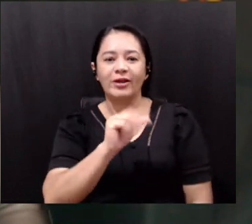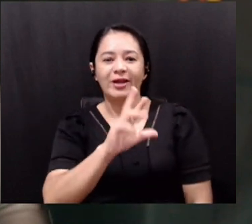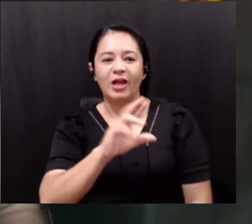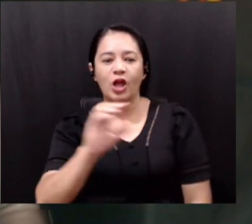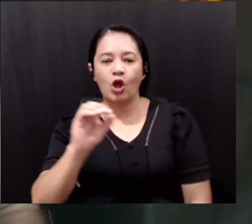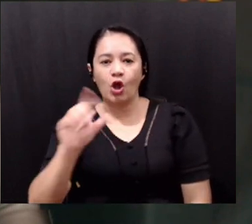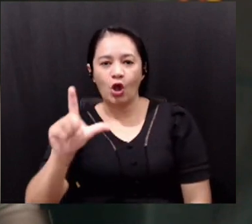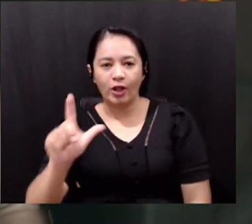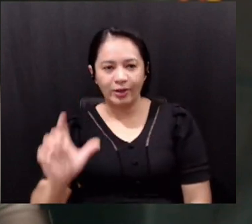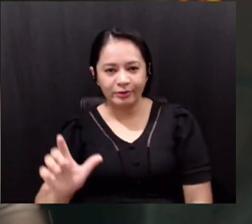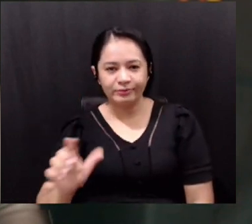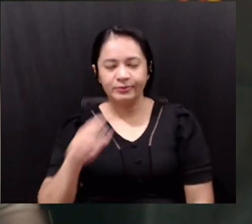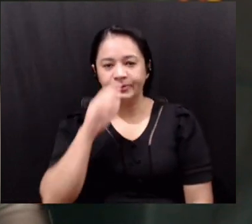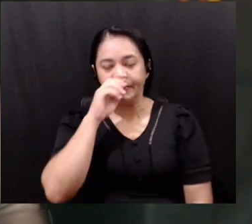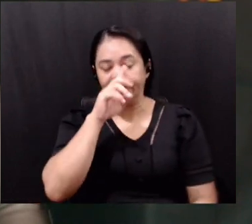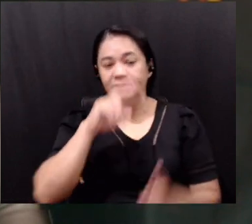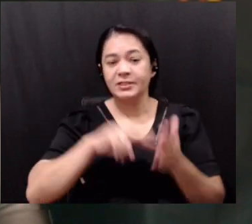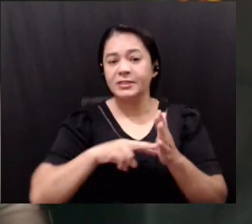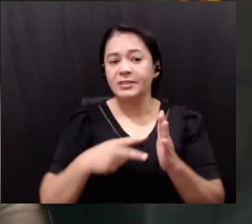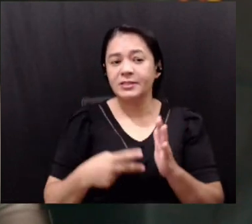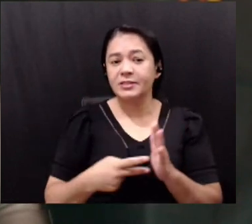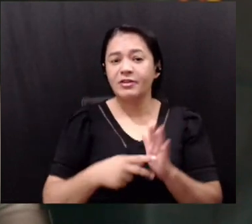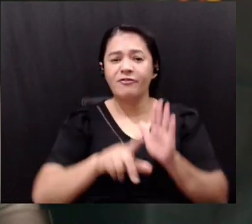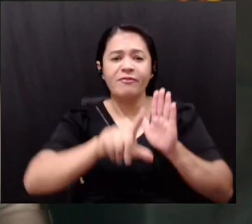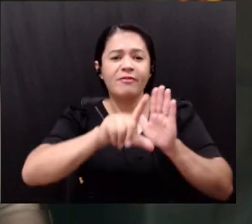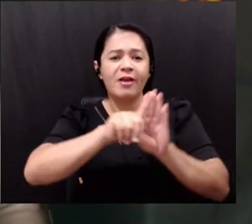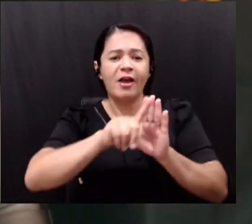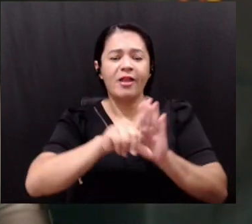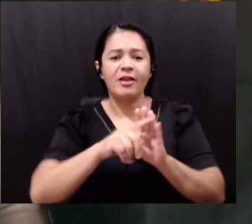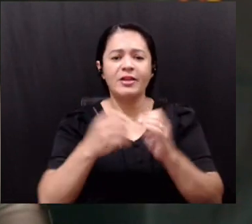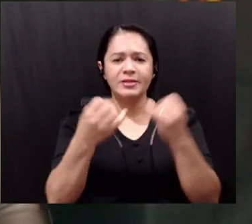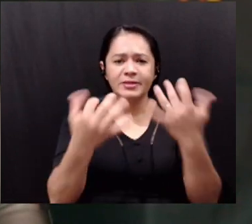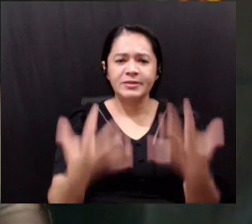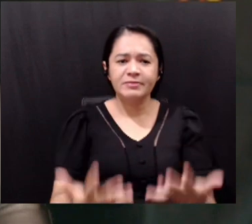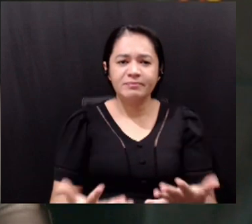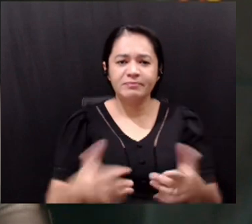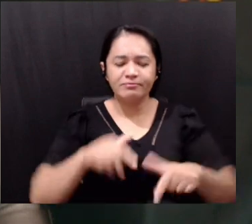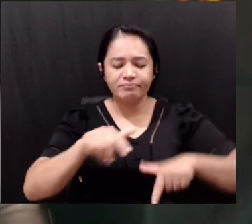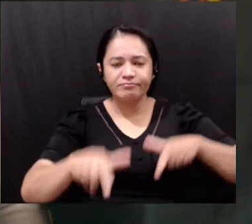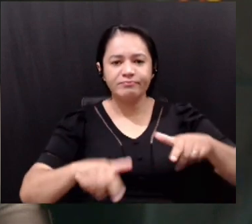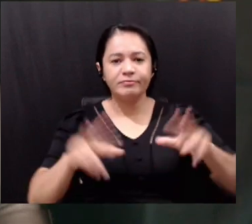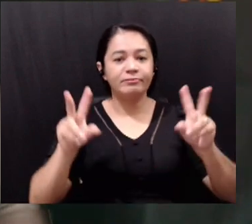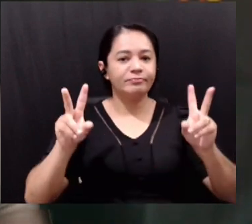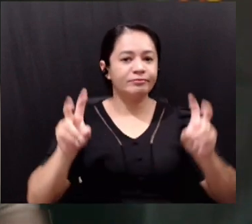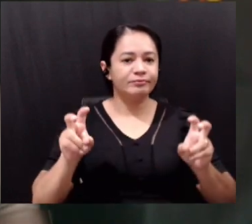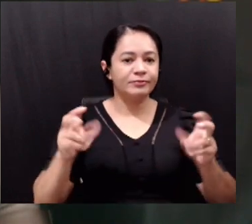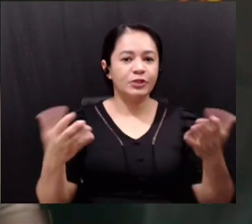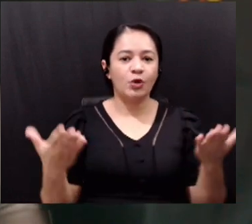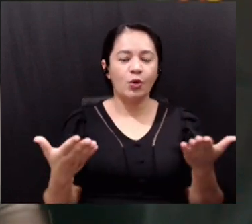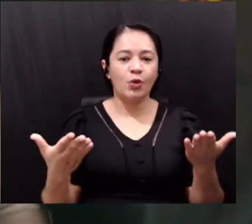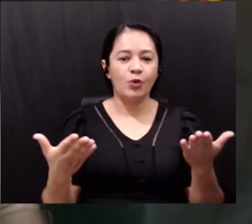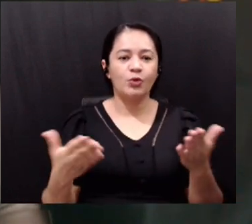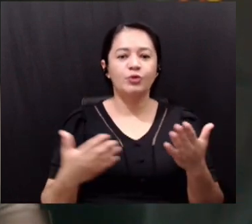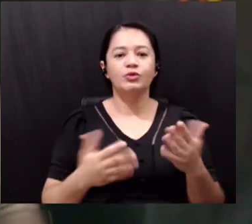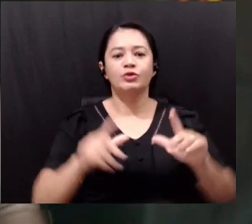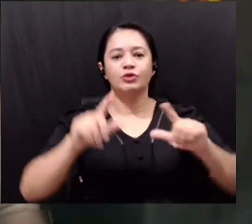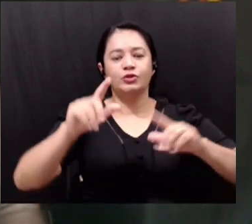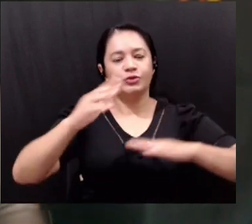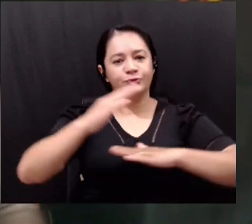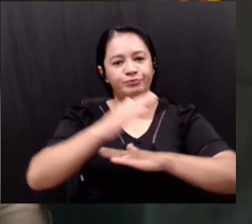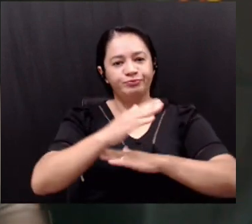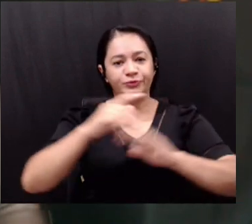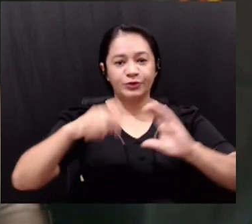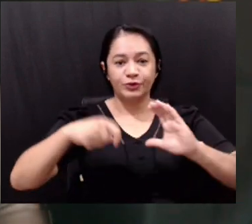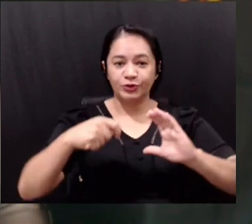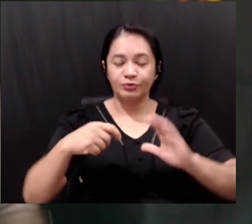que diz a legislação trabalhista sobre isso? Aqui no Estúdio Câmara, nós convidamos para